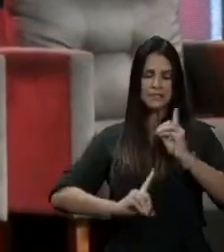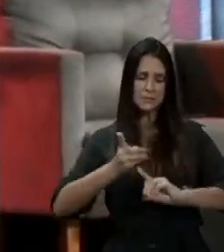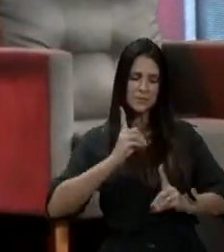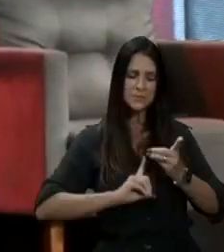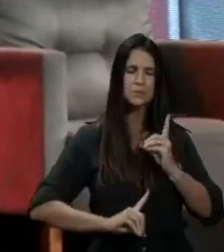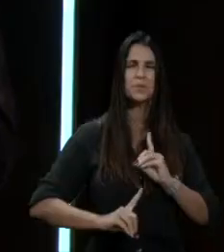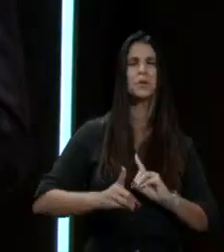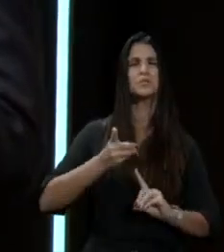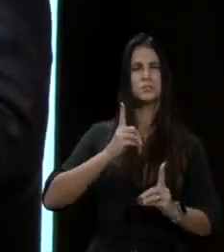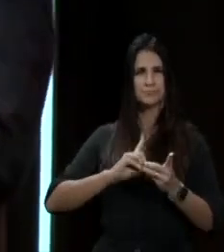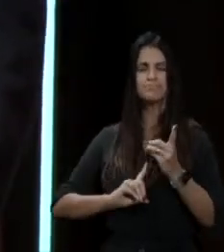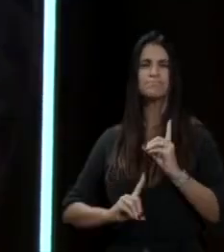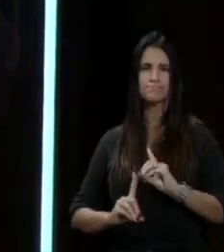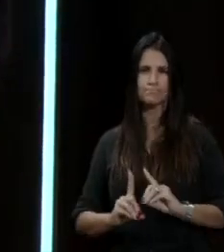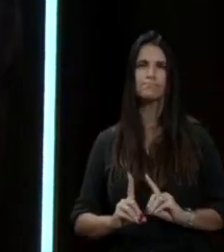frustrações